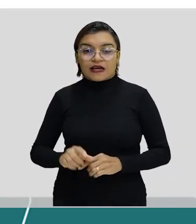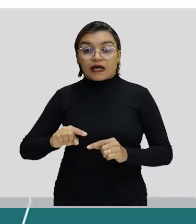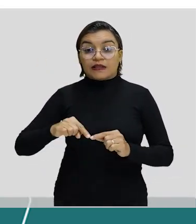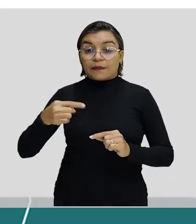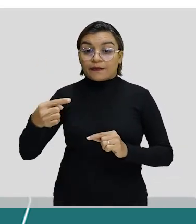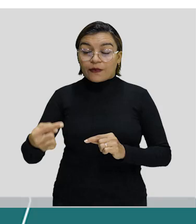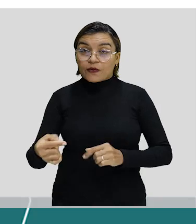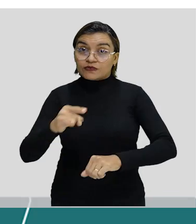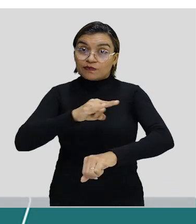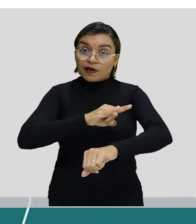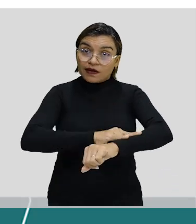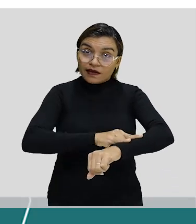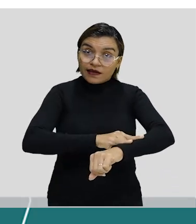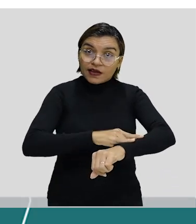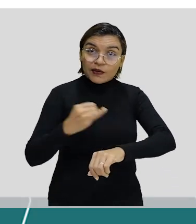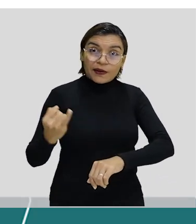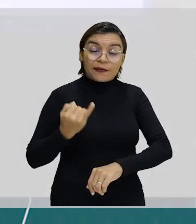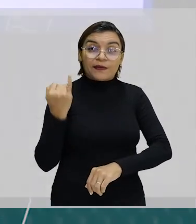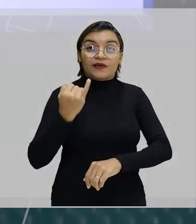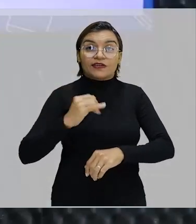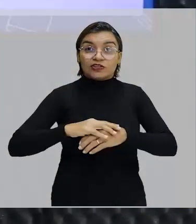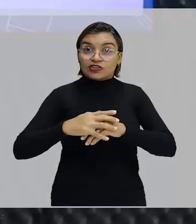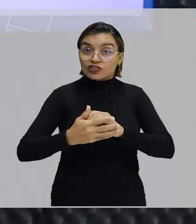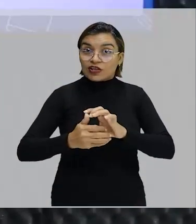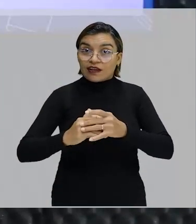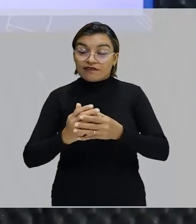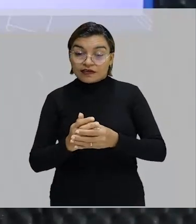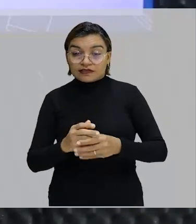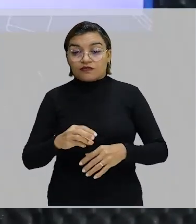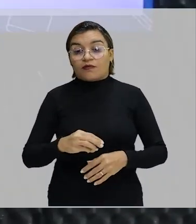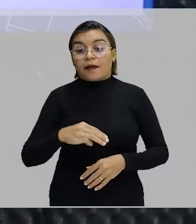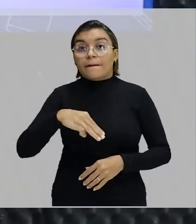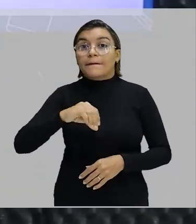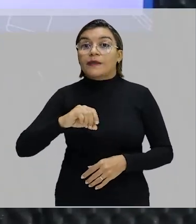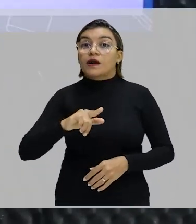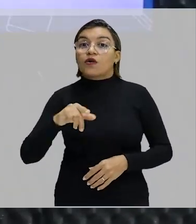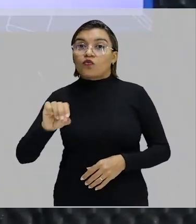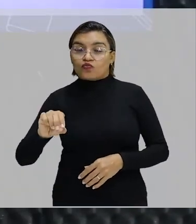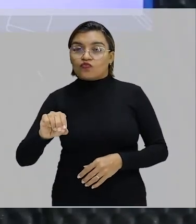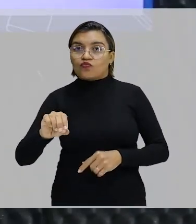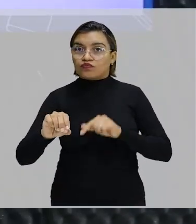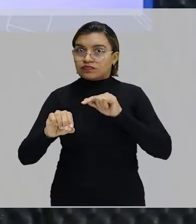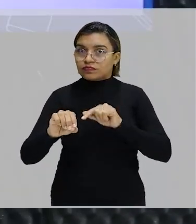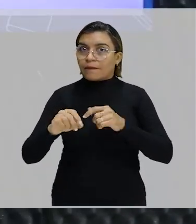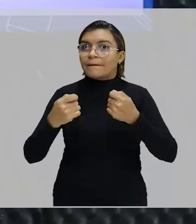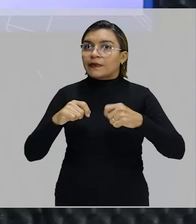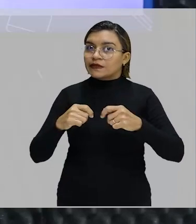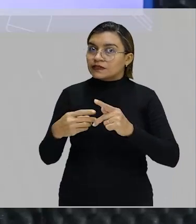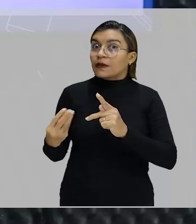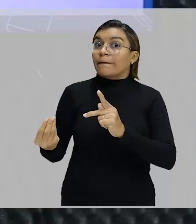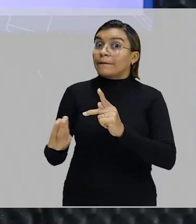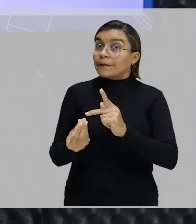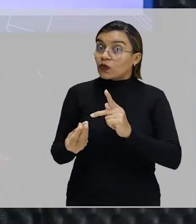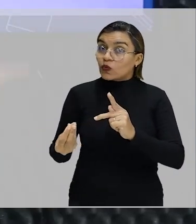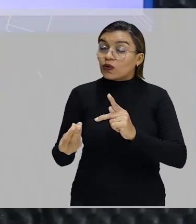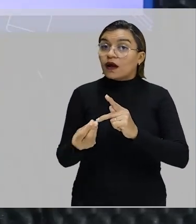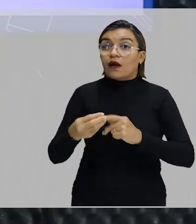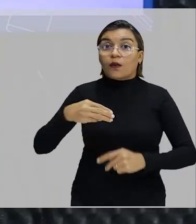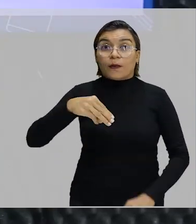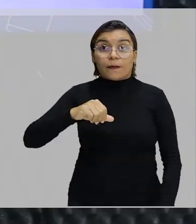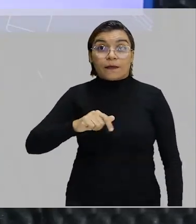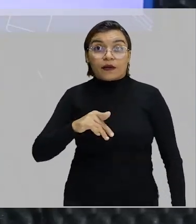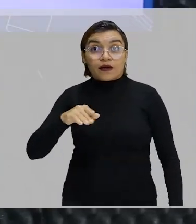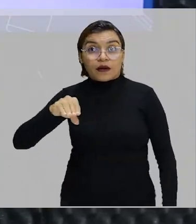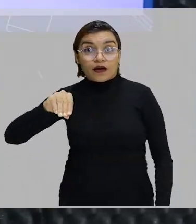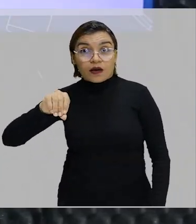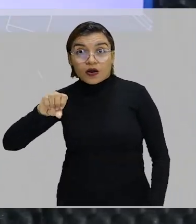Uma mão, duas mãos. Então, gente, plural. A mão, as mãos. Outro